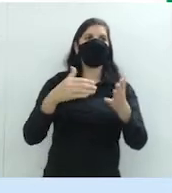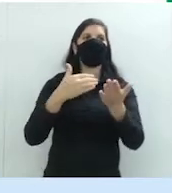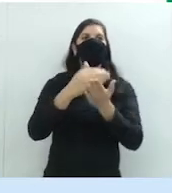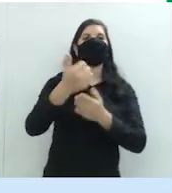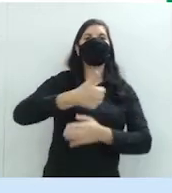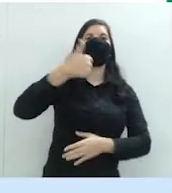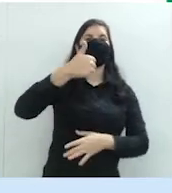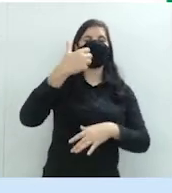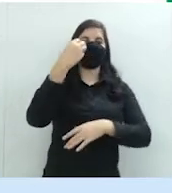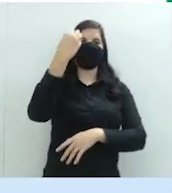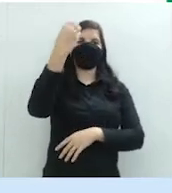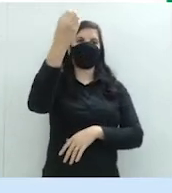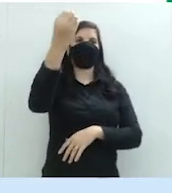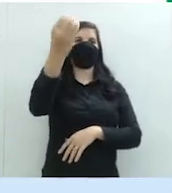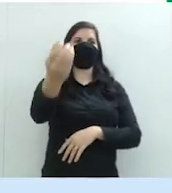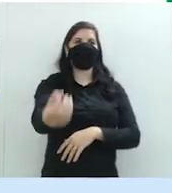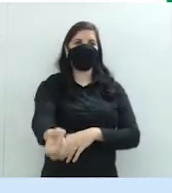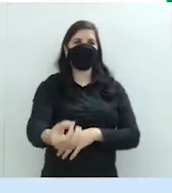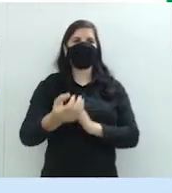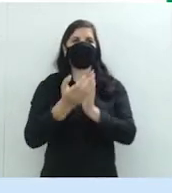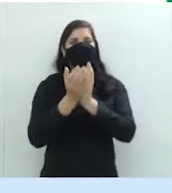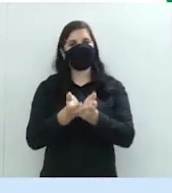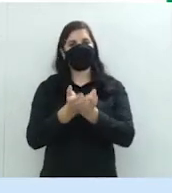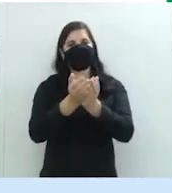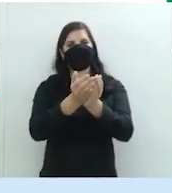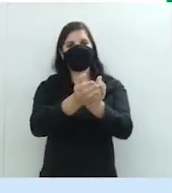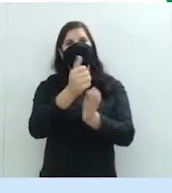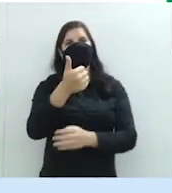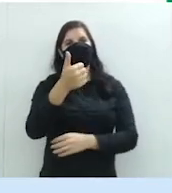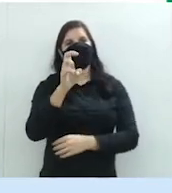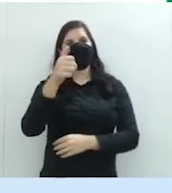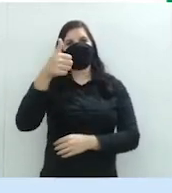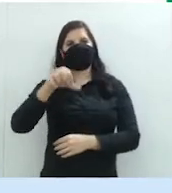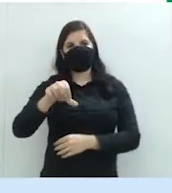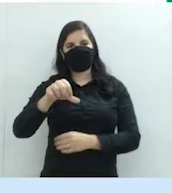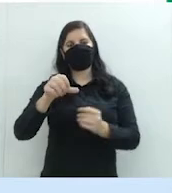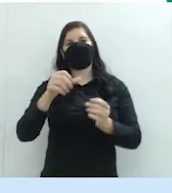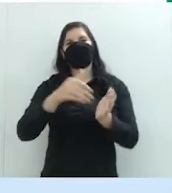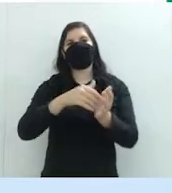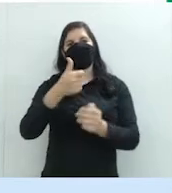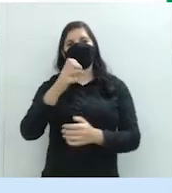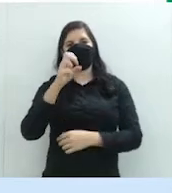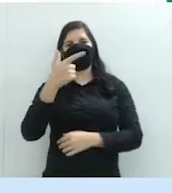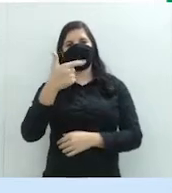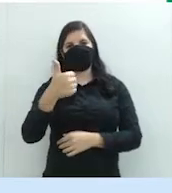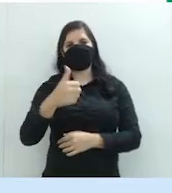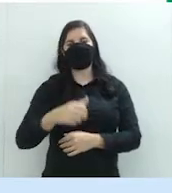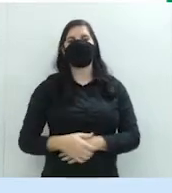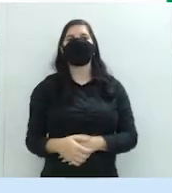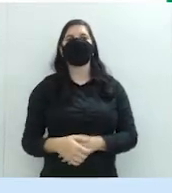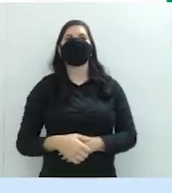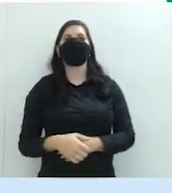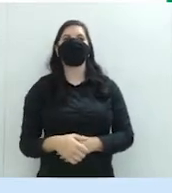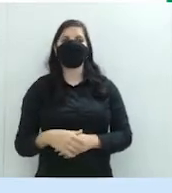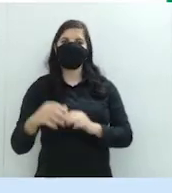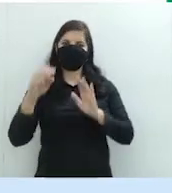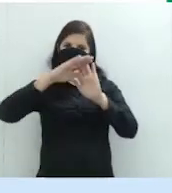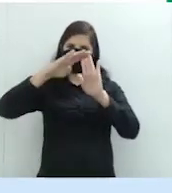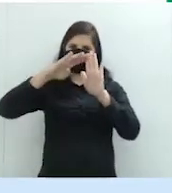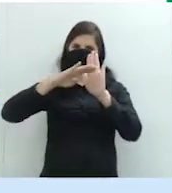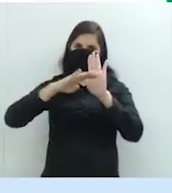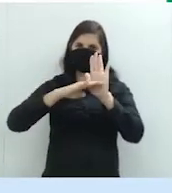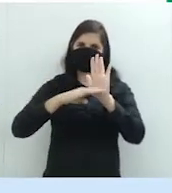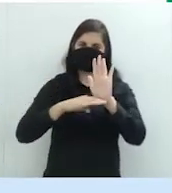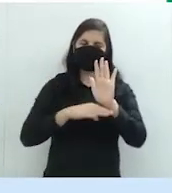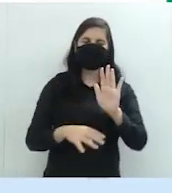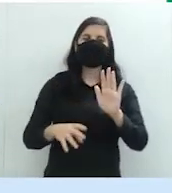primeira viagem de circunnavegação, 1519 e 1521. Então aí vocês têm aí um